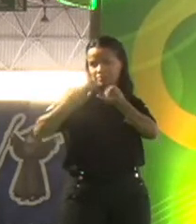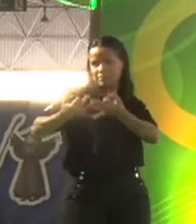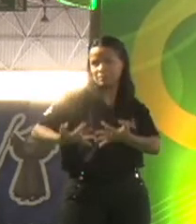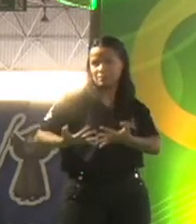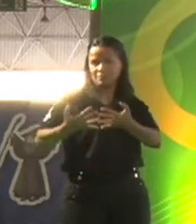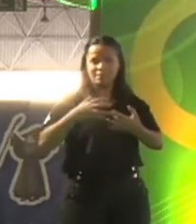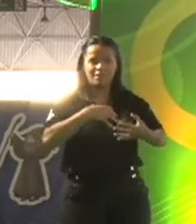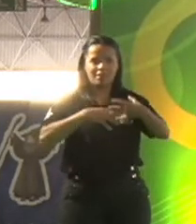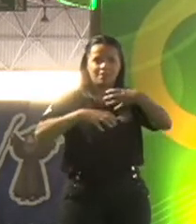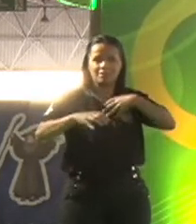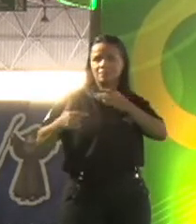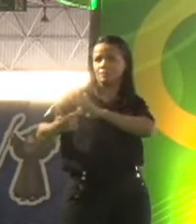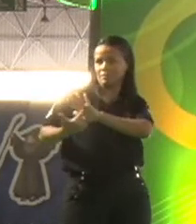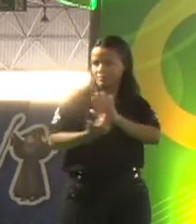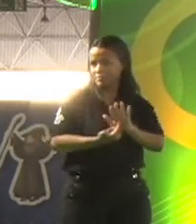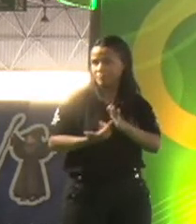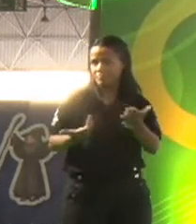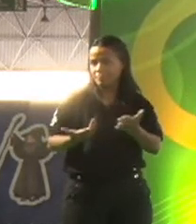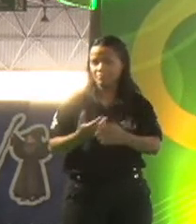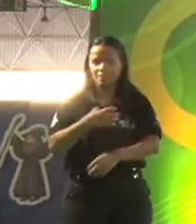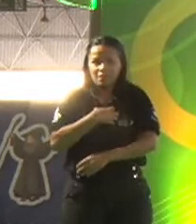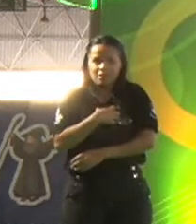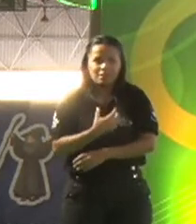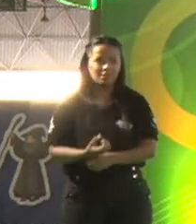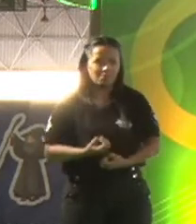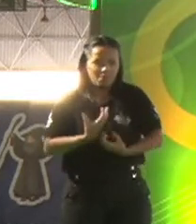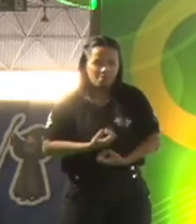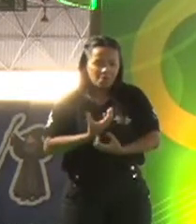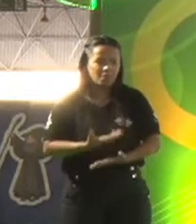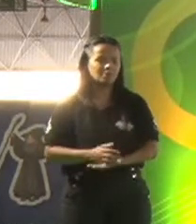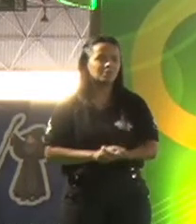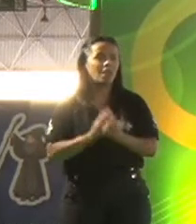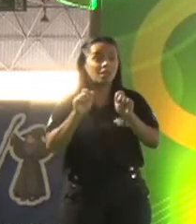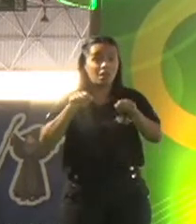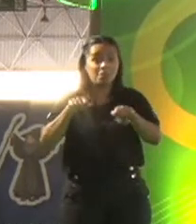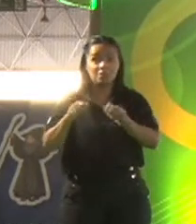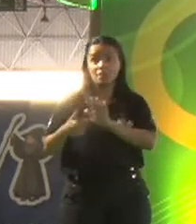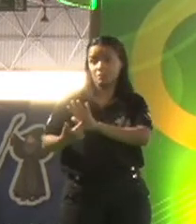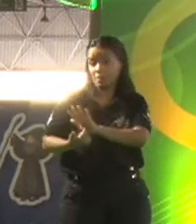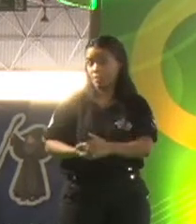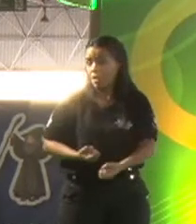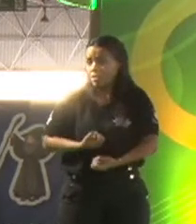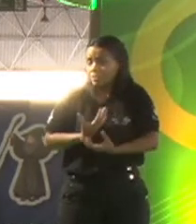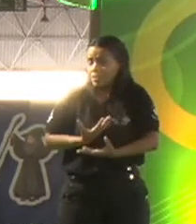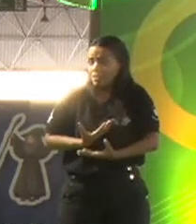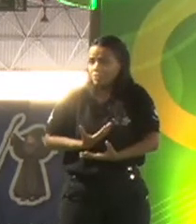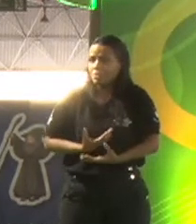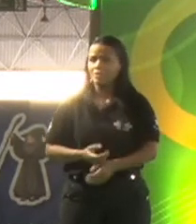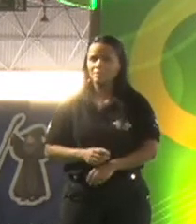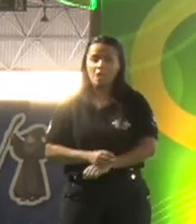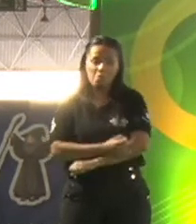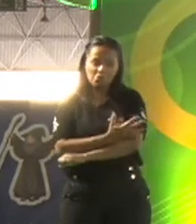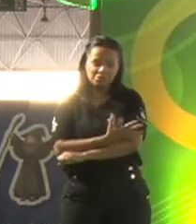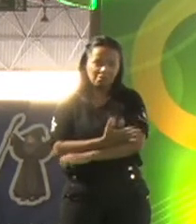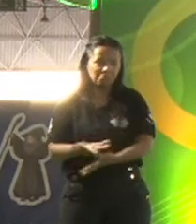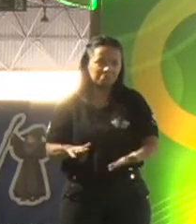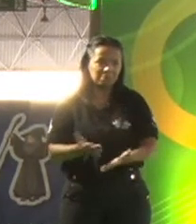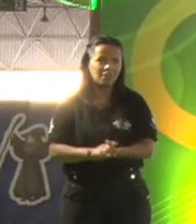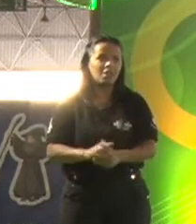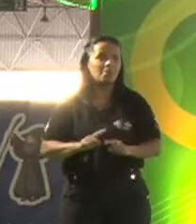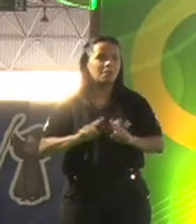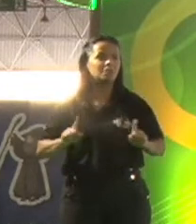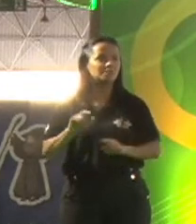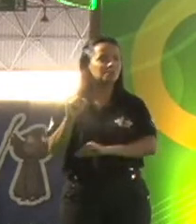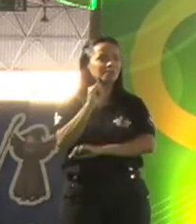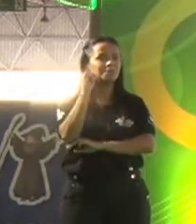que que esse robô estivessem capacidades de de se expressar emocionalmente e o mais